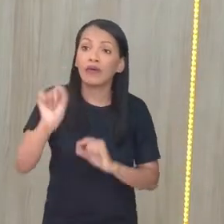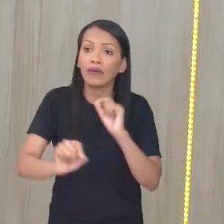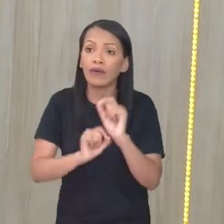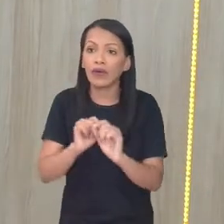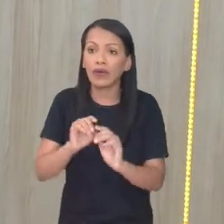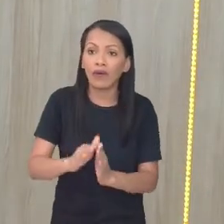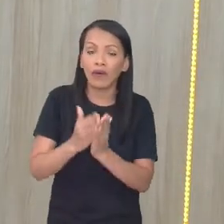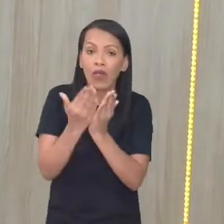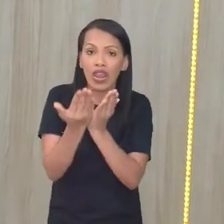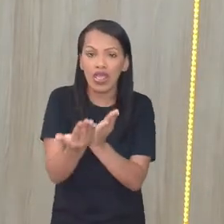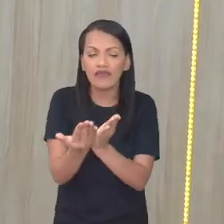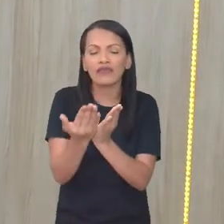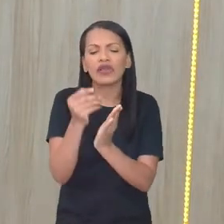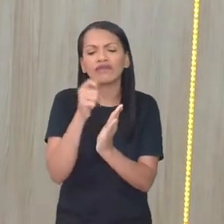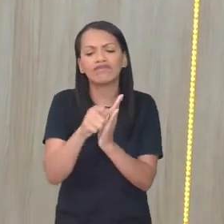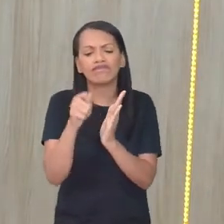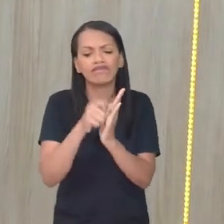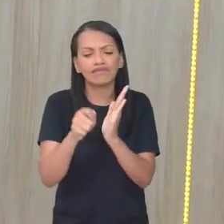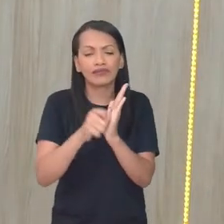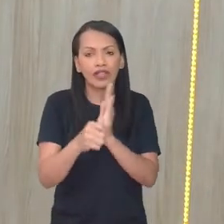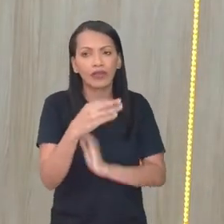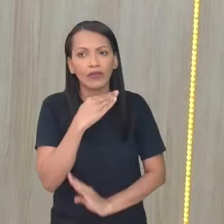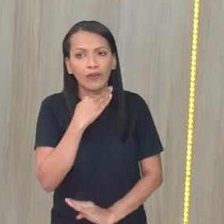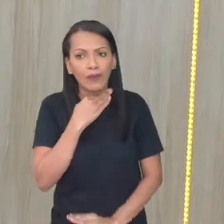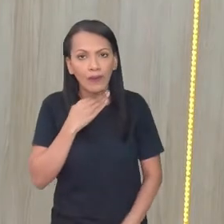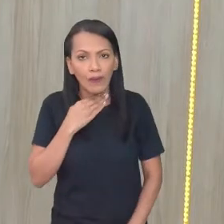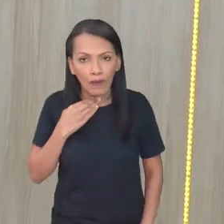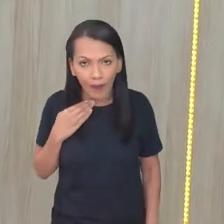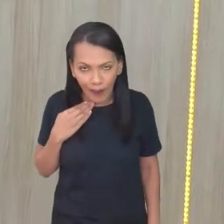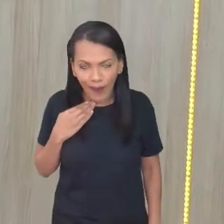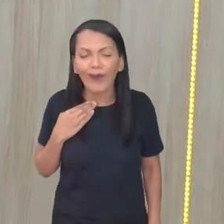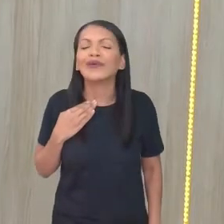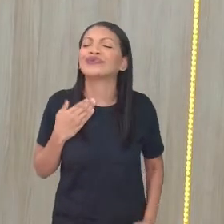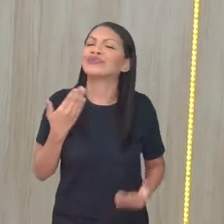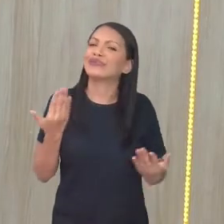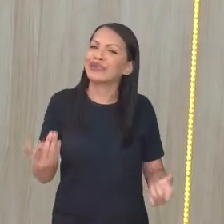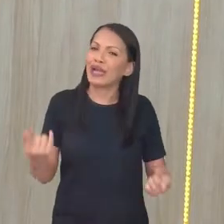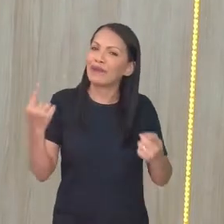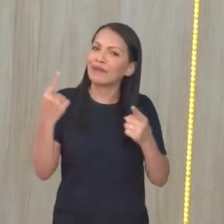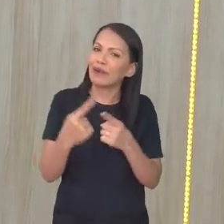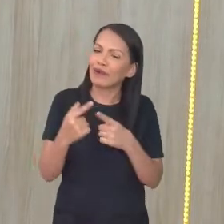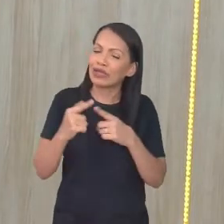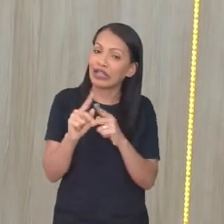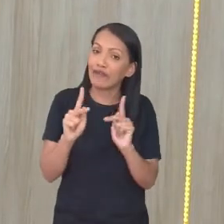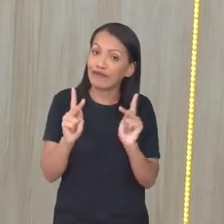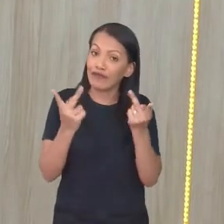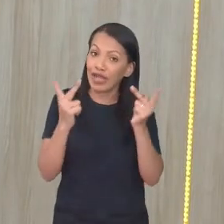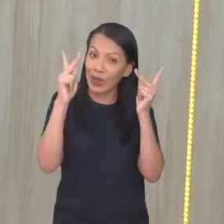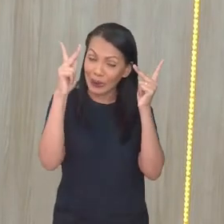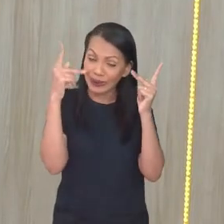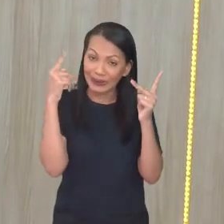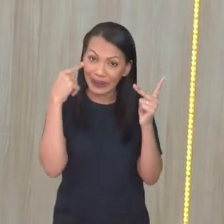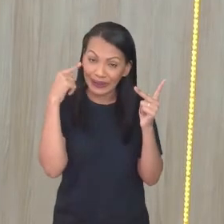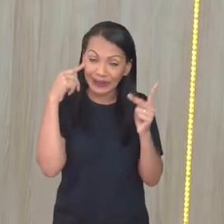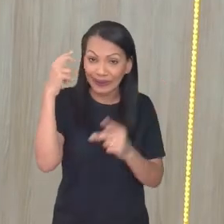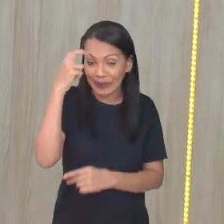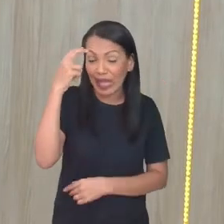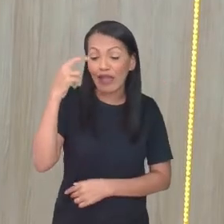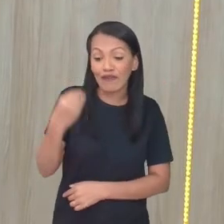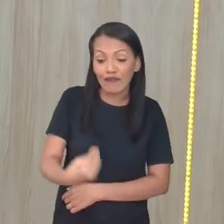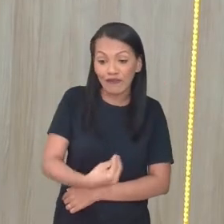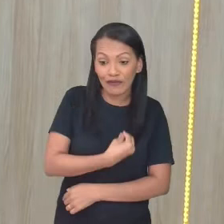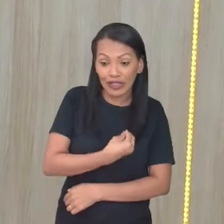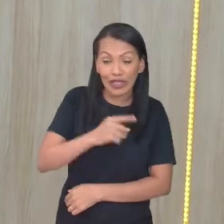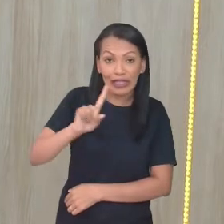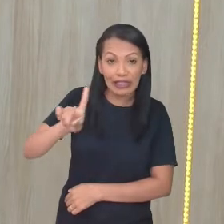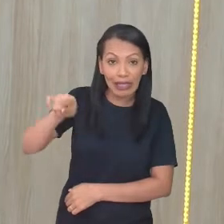aí o livro dos mortos, né? Devido a toda essa questão da valorização da vida após a morte.